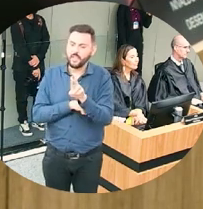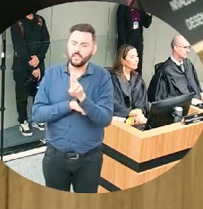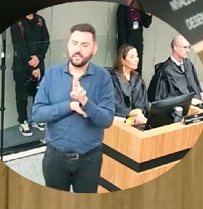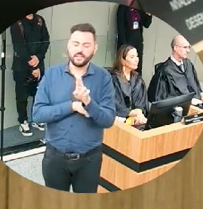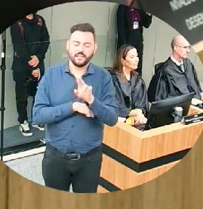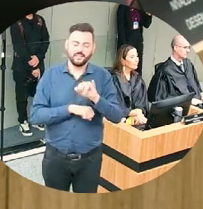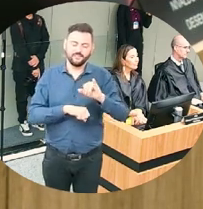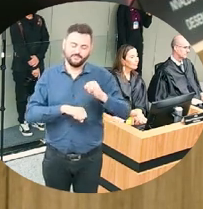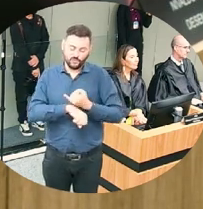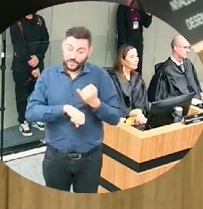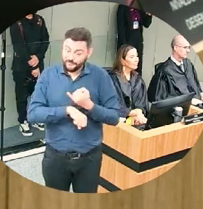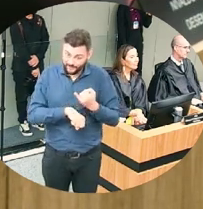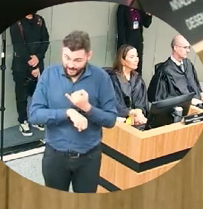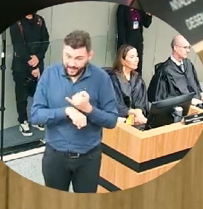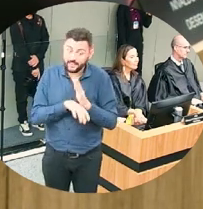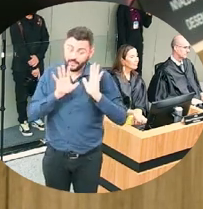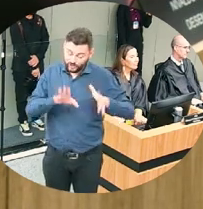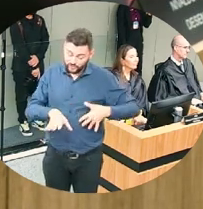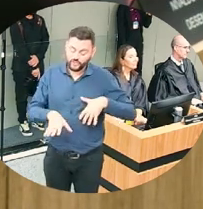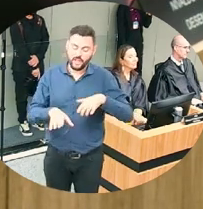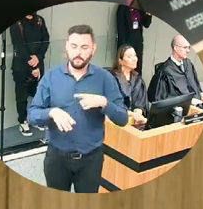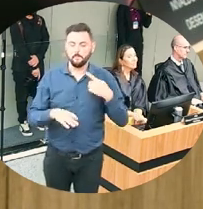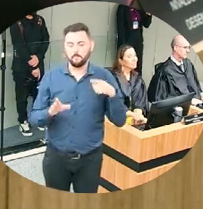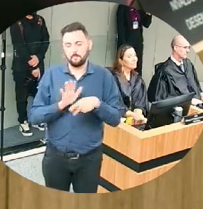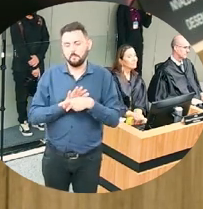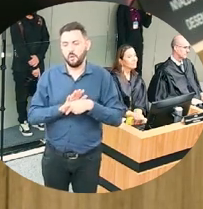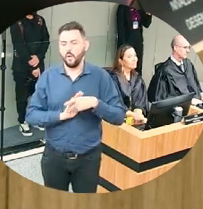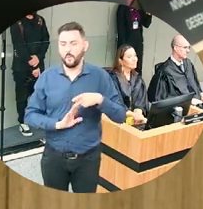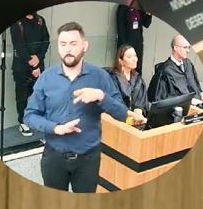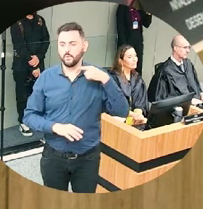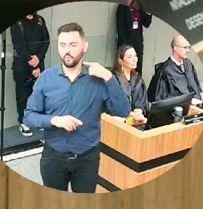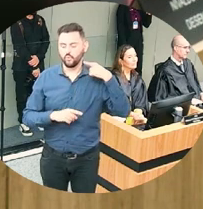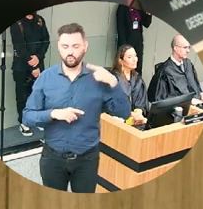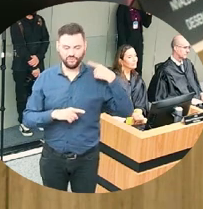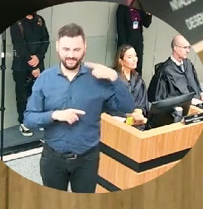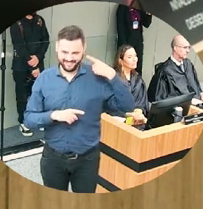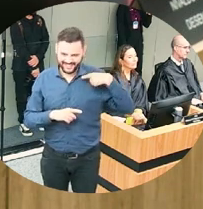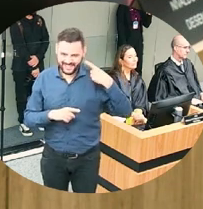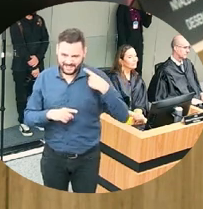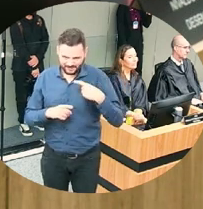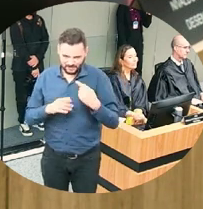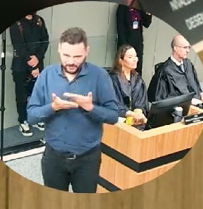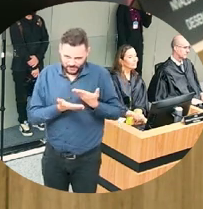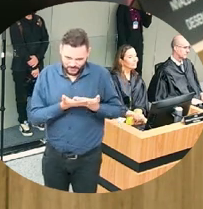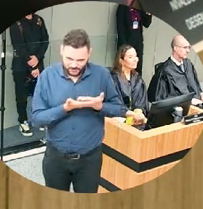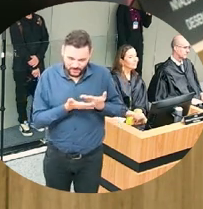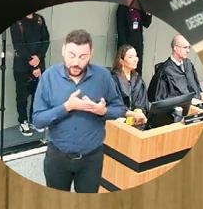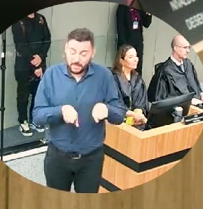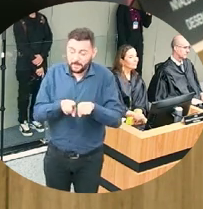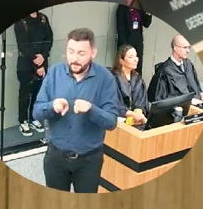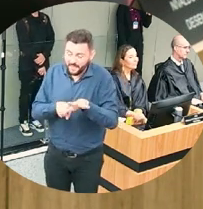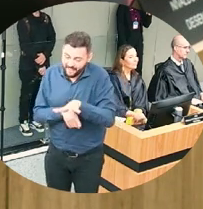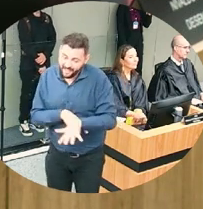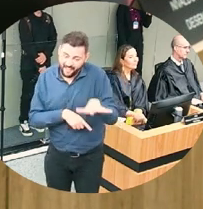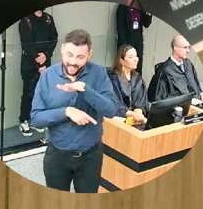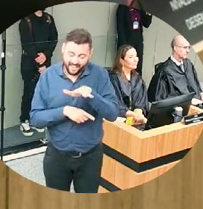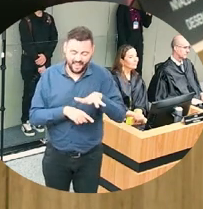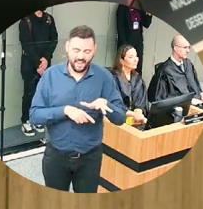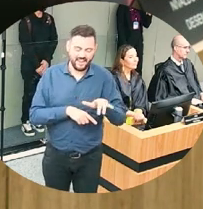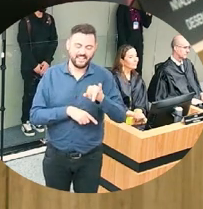de Joinville também possui mestrado em Ciência jurídica pela Universidade do Vale do